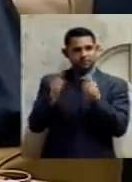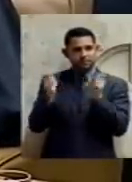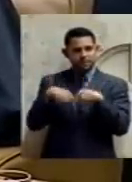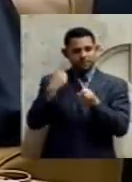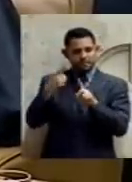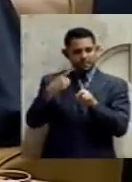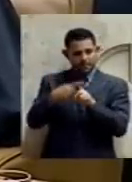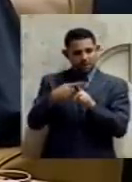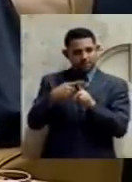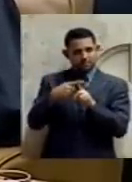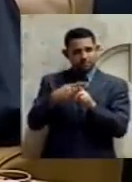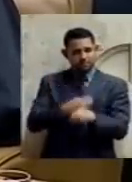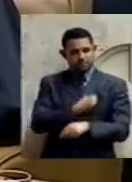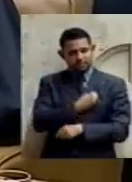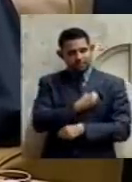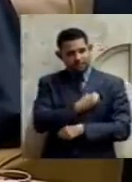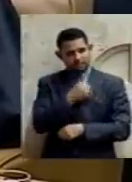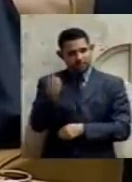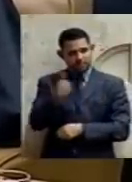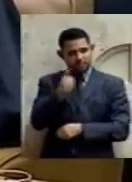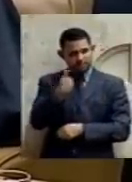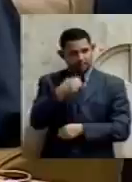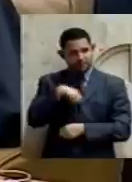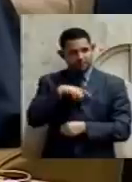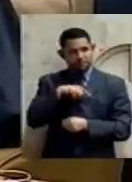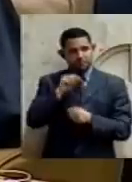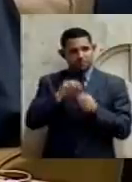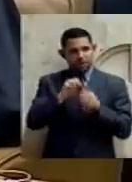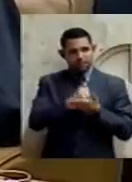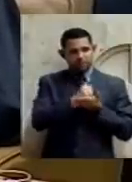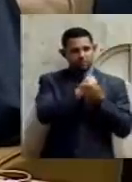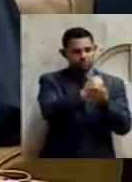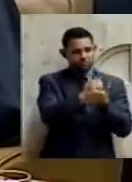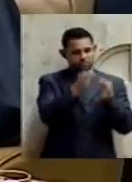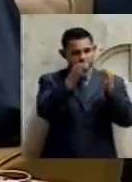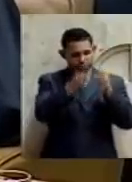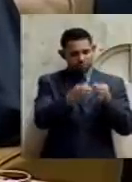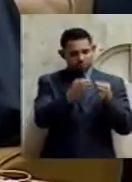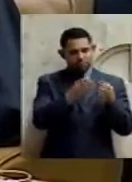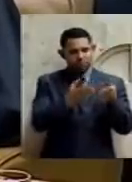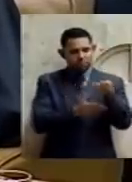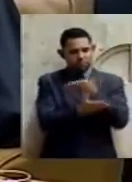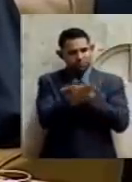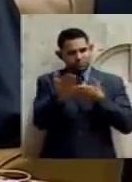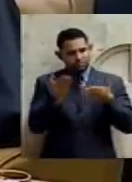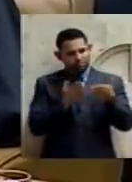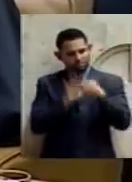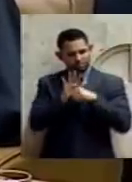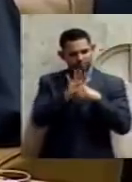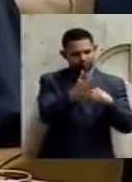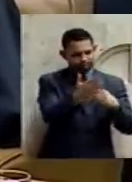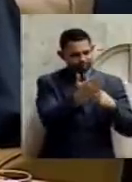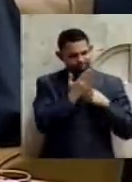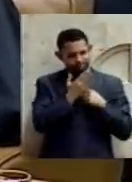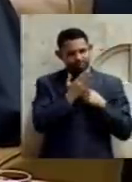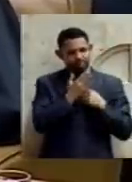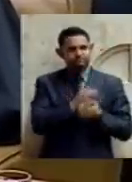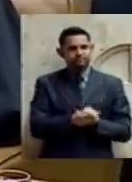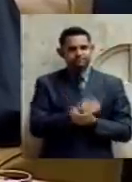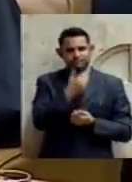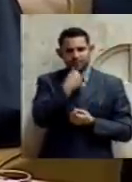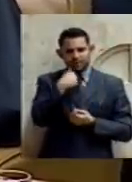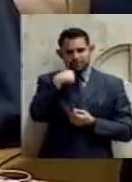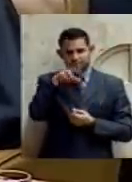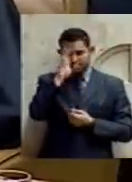de sua pena pela vez primeira uma obra de caridade justa e de justiça caridosa. Senhoras e